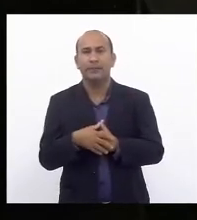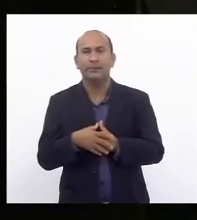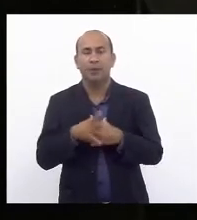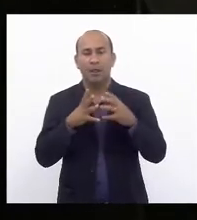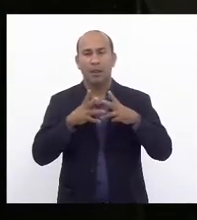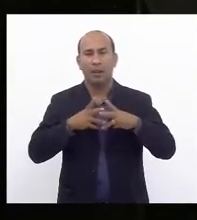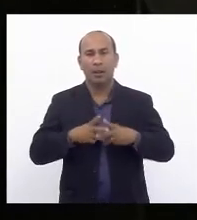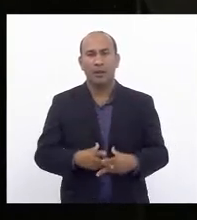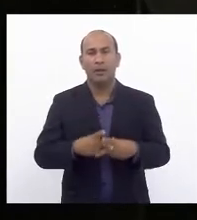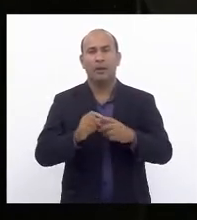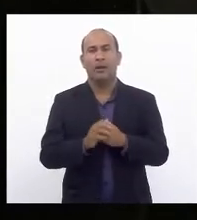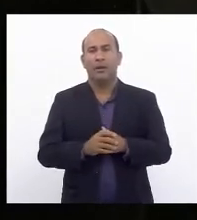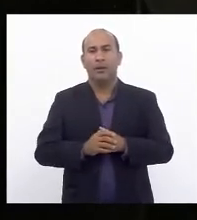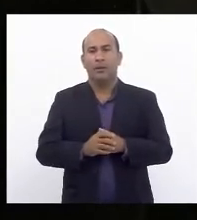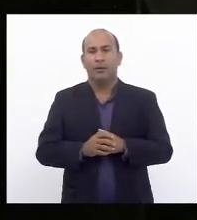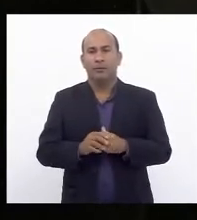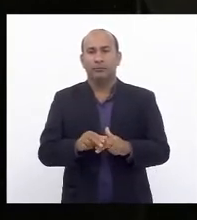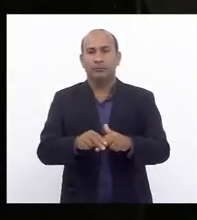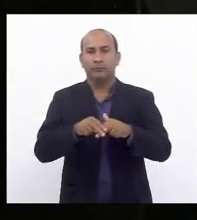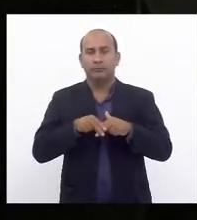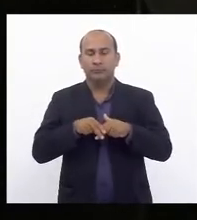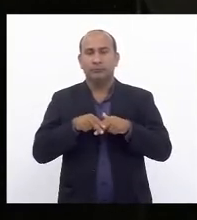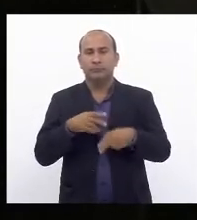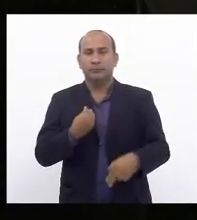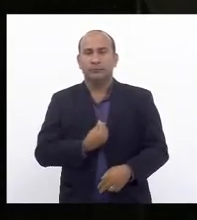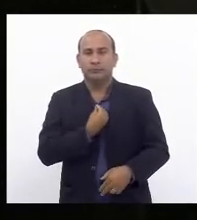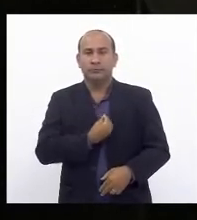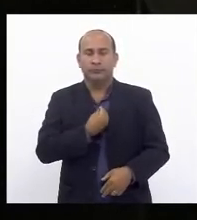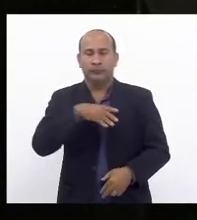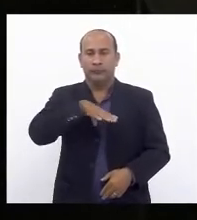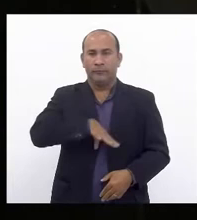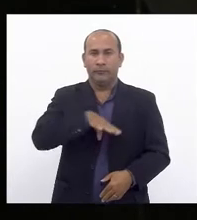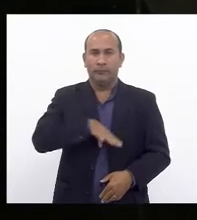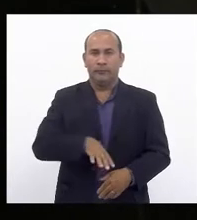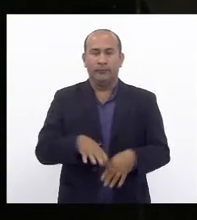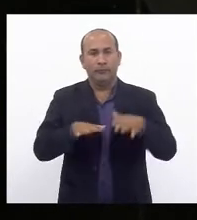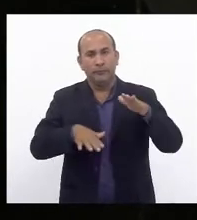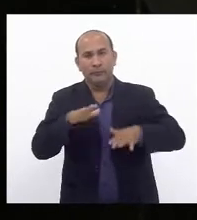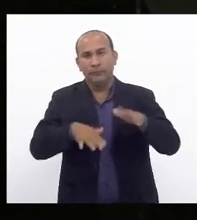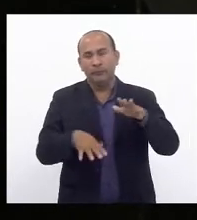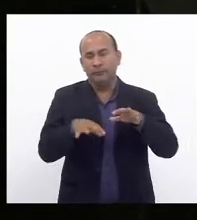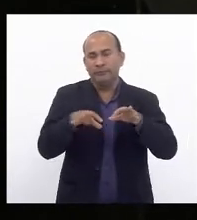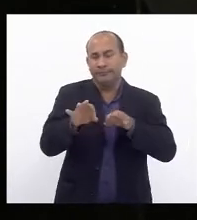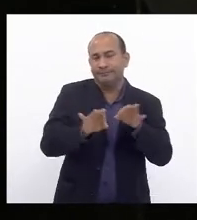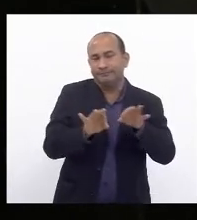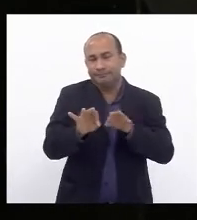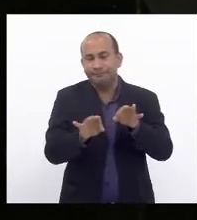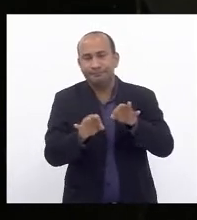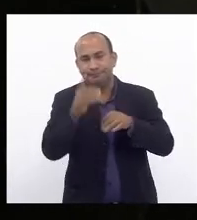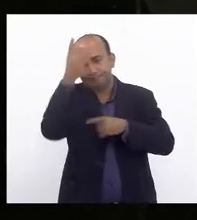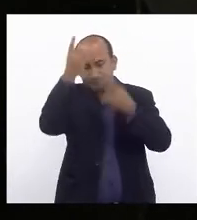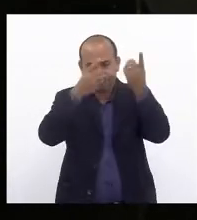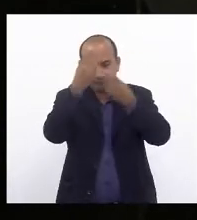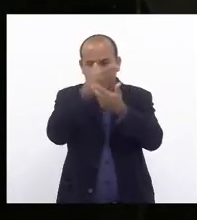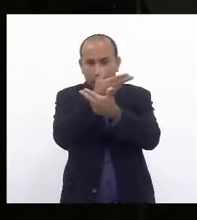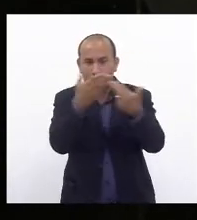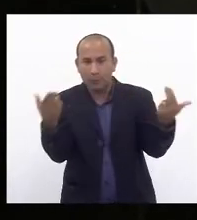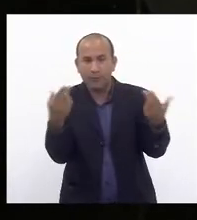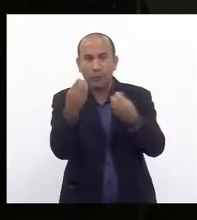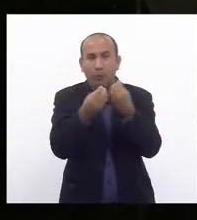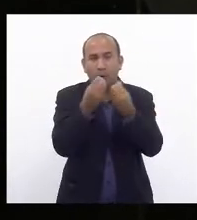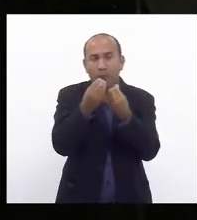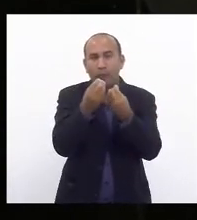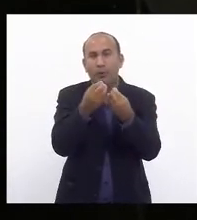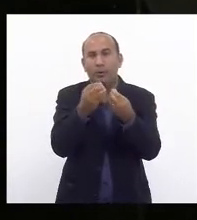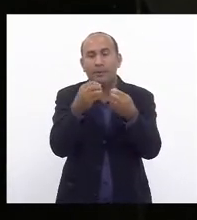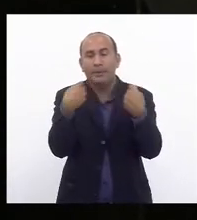higiênica, do seu ciclo menstrual. Muitas vezes improvisam de maneira grosseira, em função